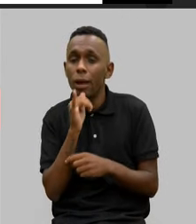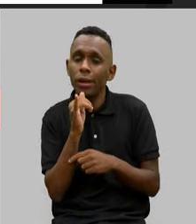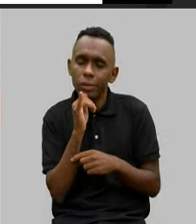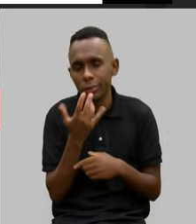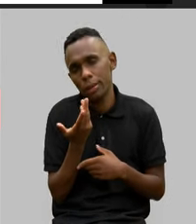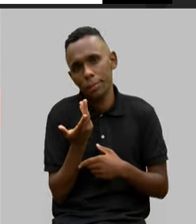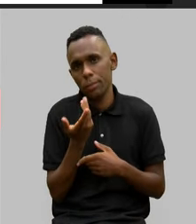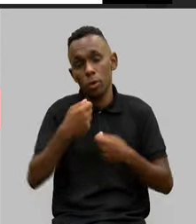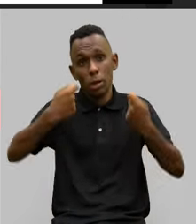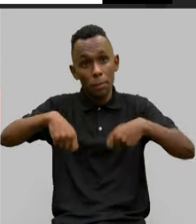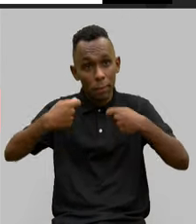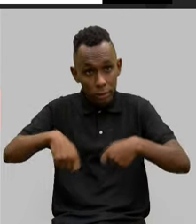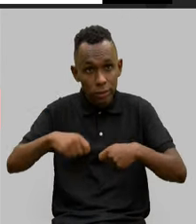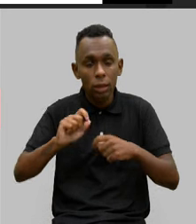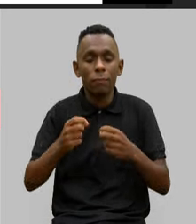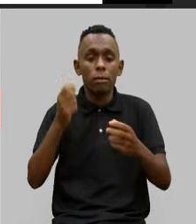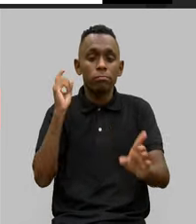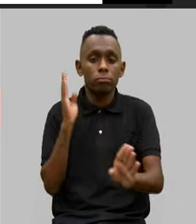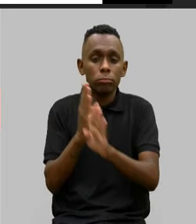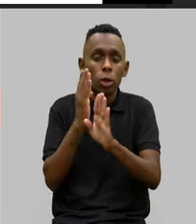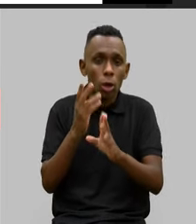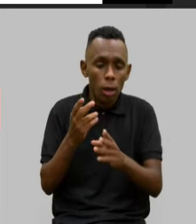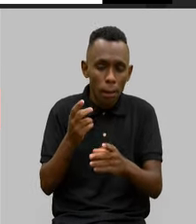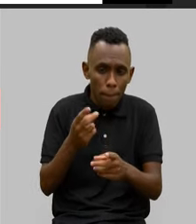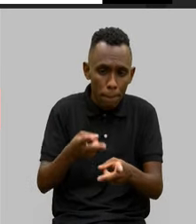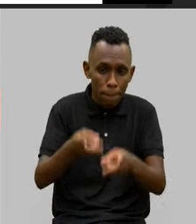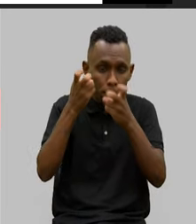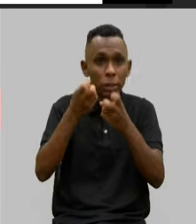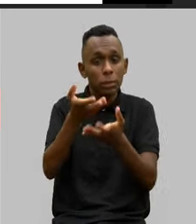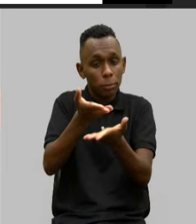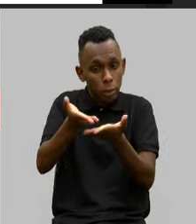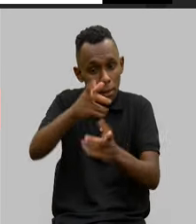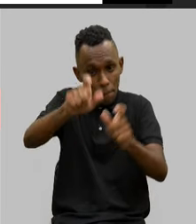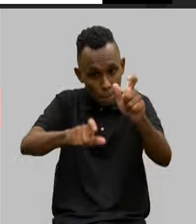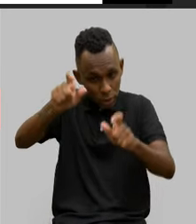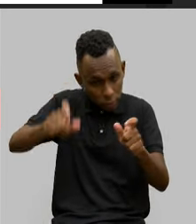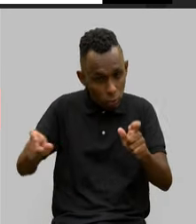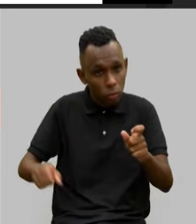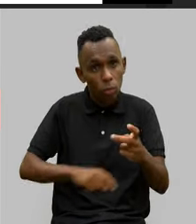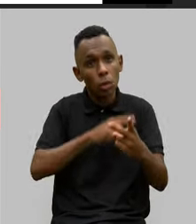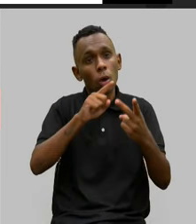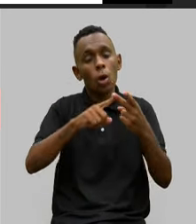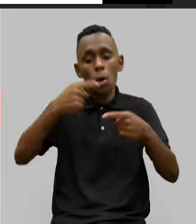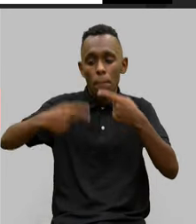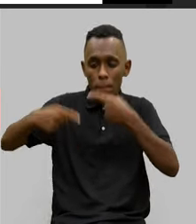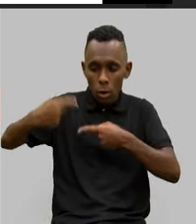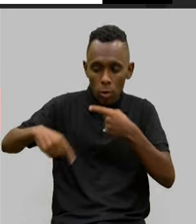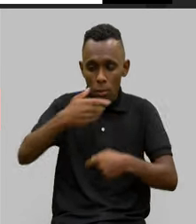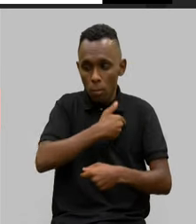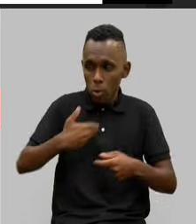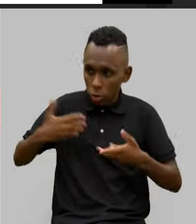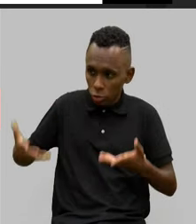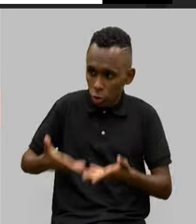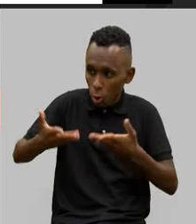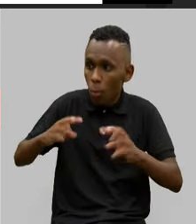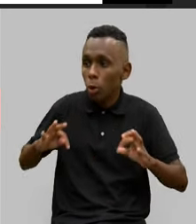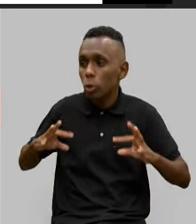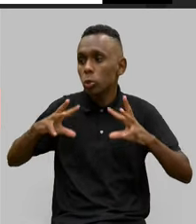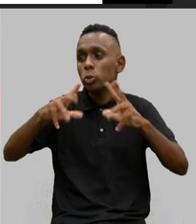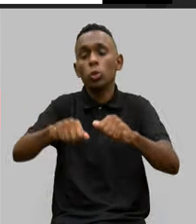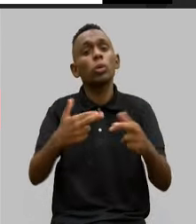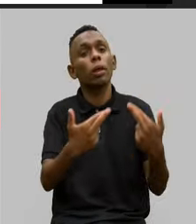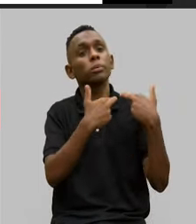a necessidade de diagnosticar diagnosticar e tratar pacientes promover as políticas públicas é tudo isso sobre